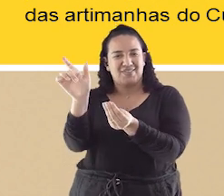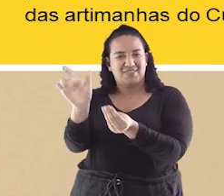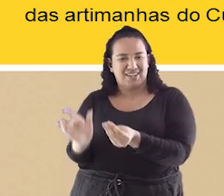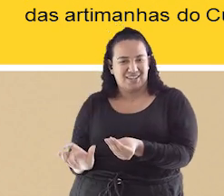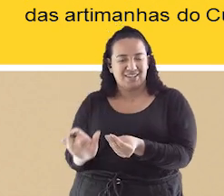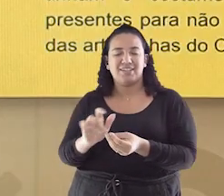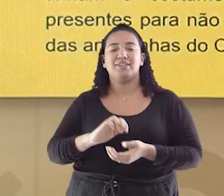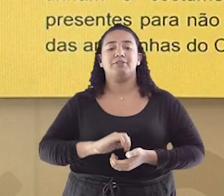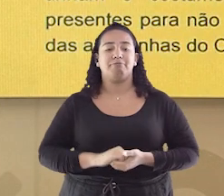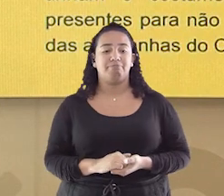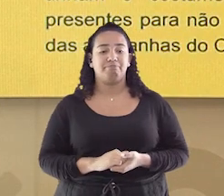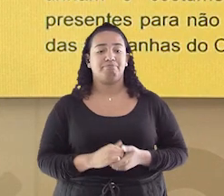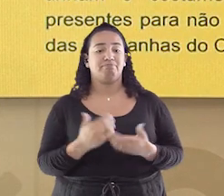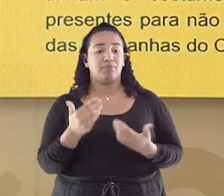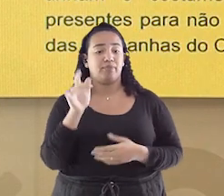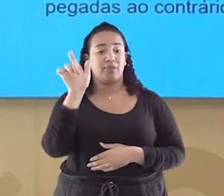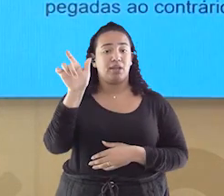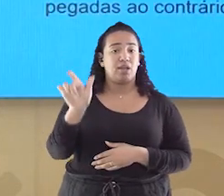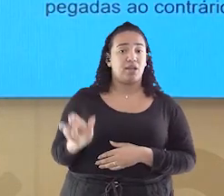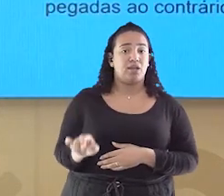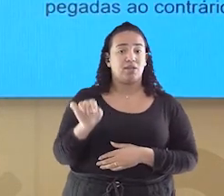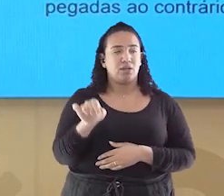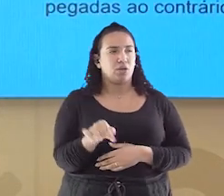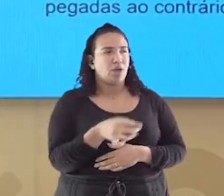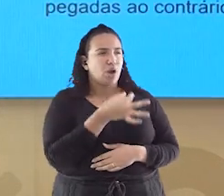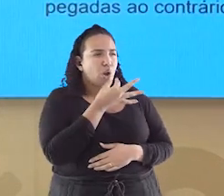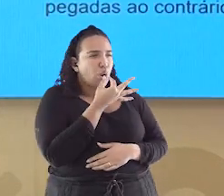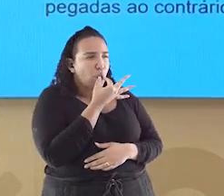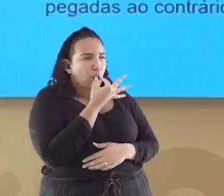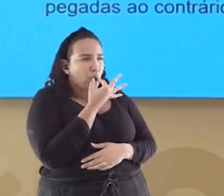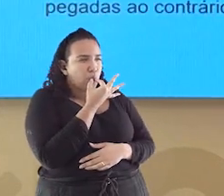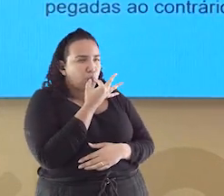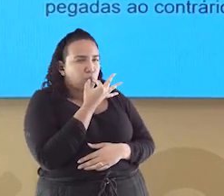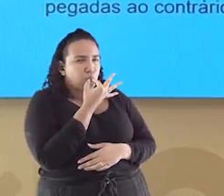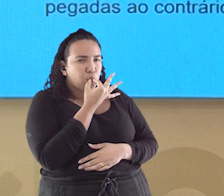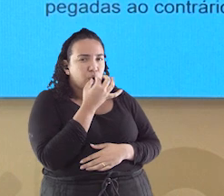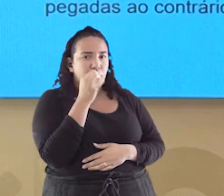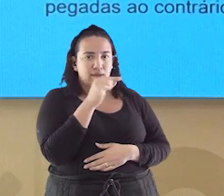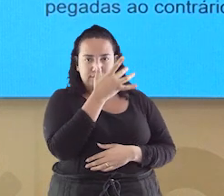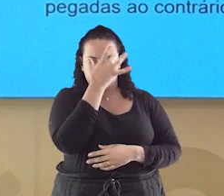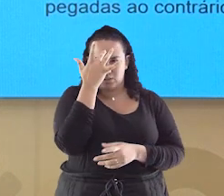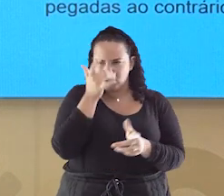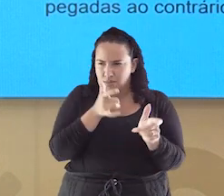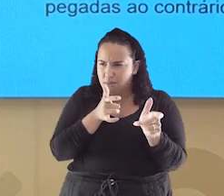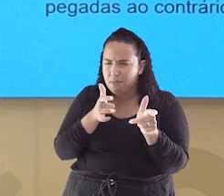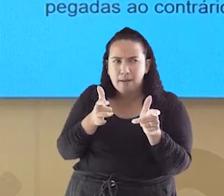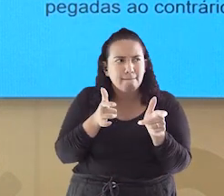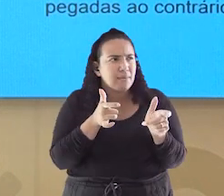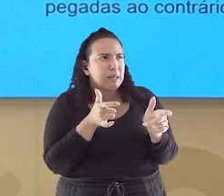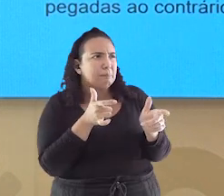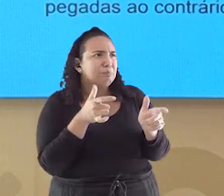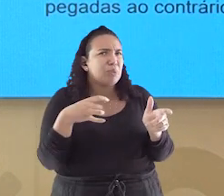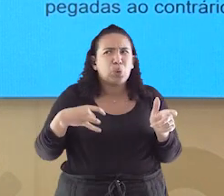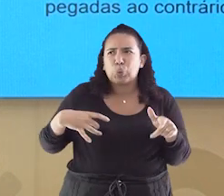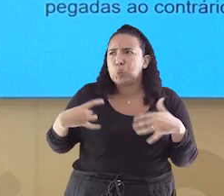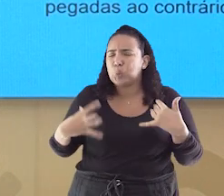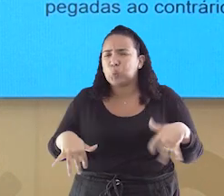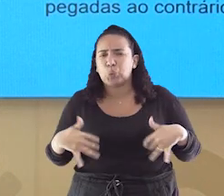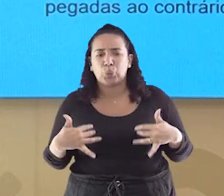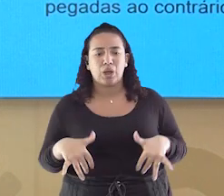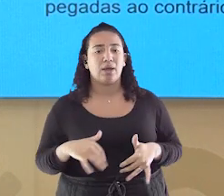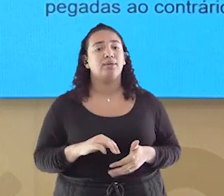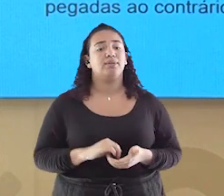do Curupira. Um de seus truques é assobiar bem alto, desorientando caçadores e colocando medo